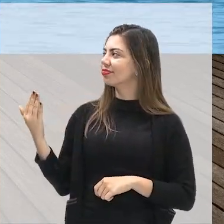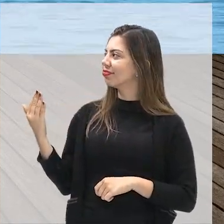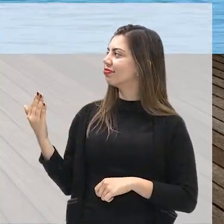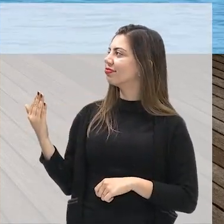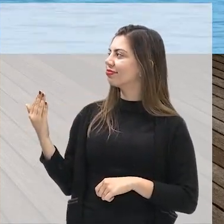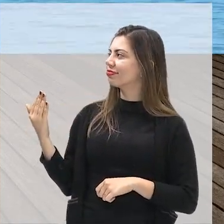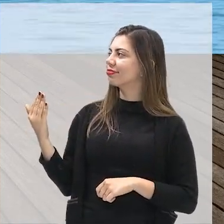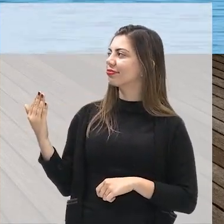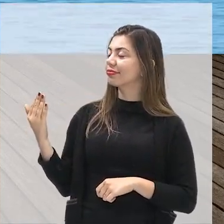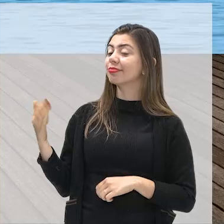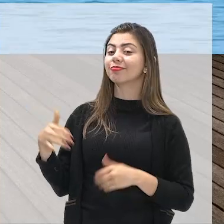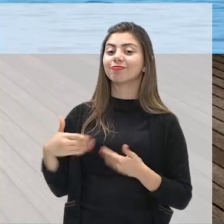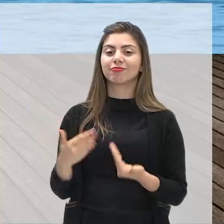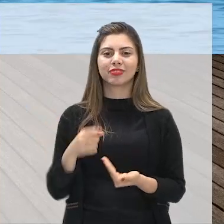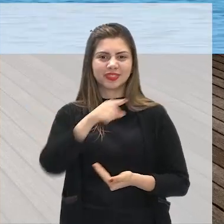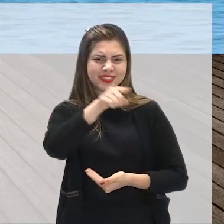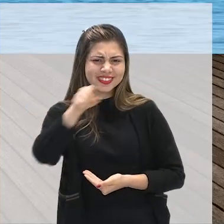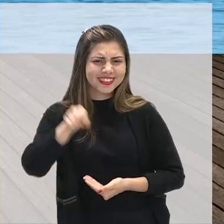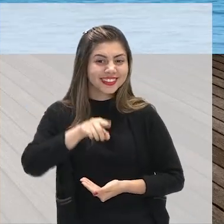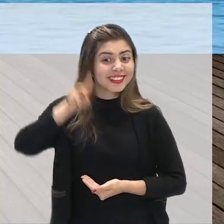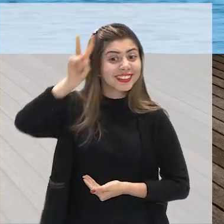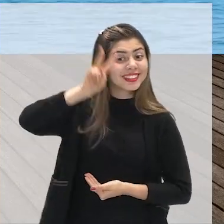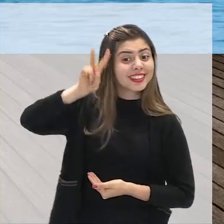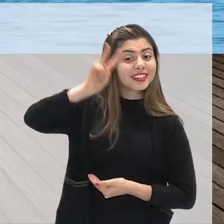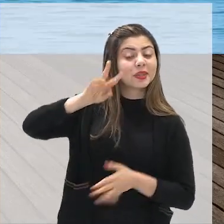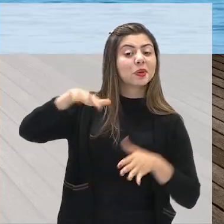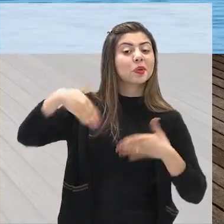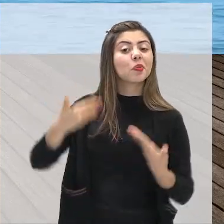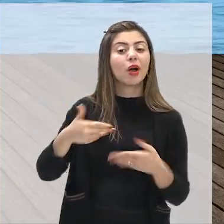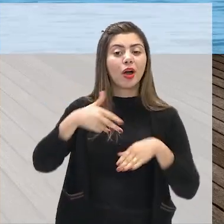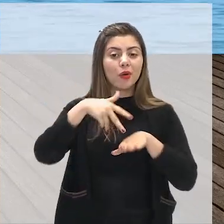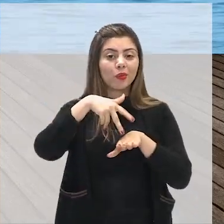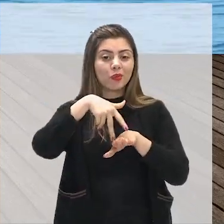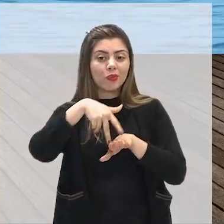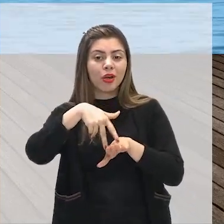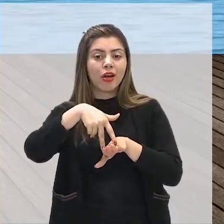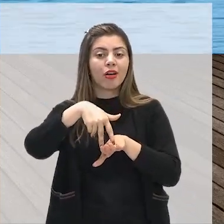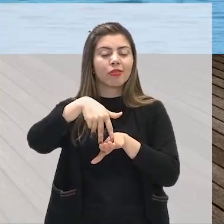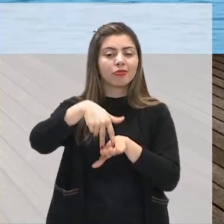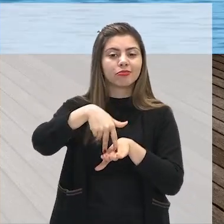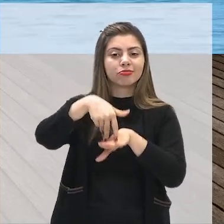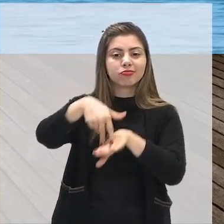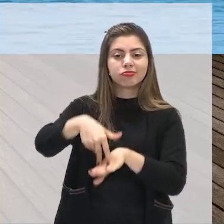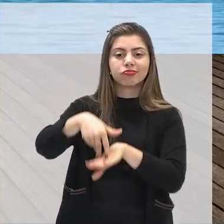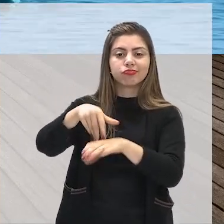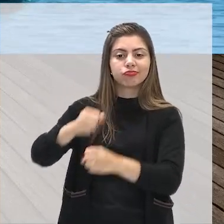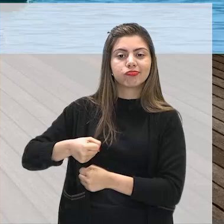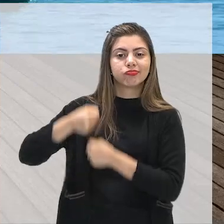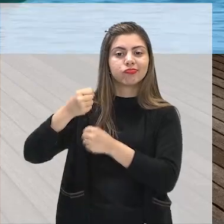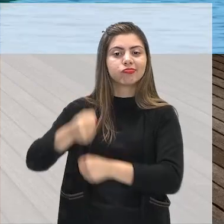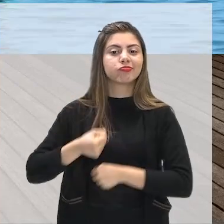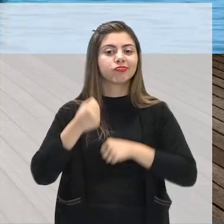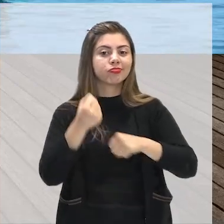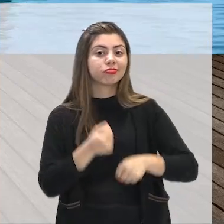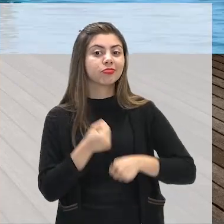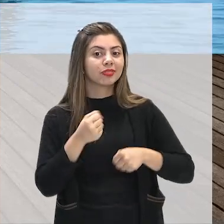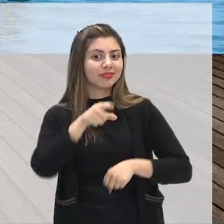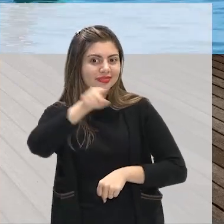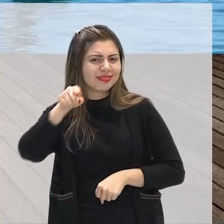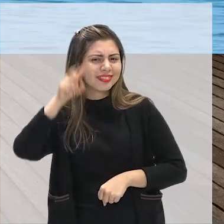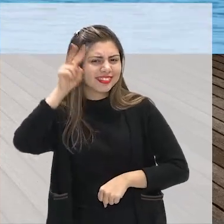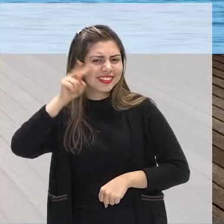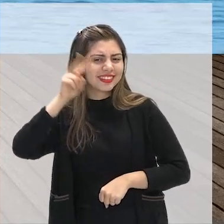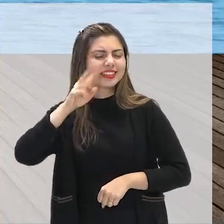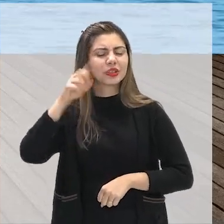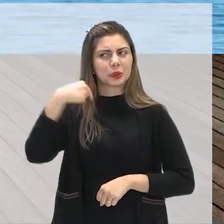estou, observem aqui, vocês lembram qual é essa prática de aventura corporal? A gente já sabe que é feito